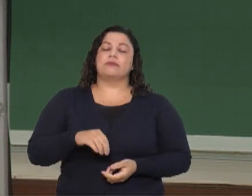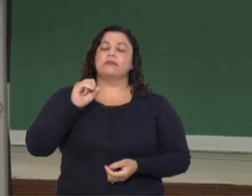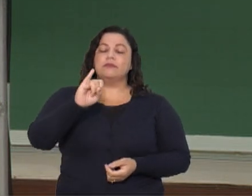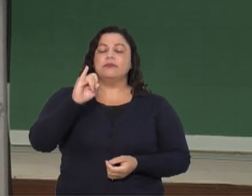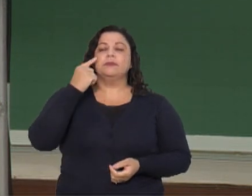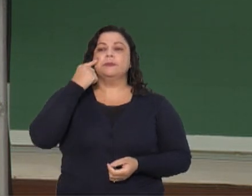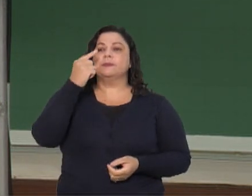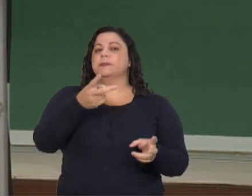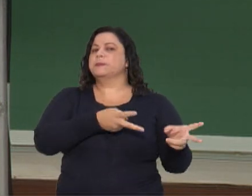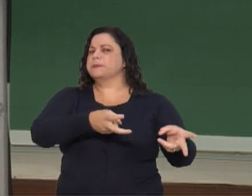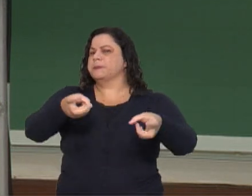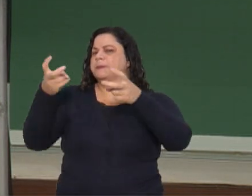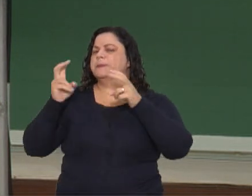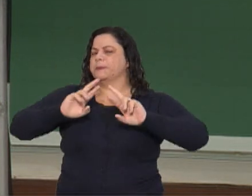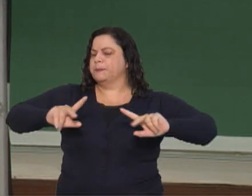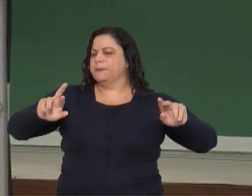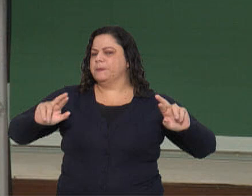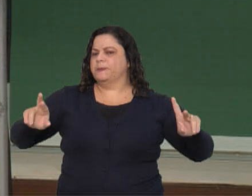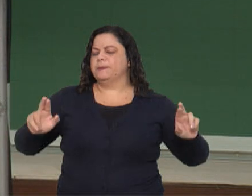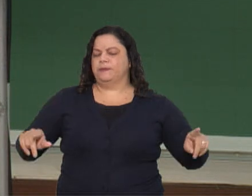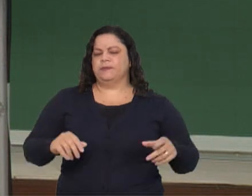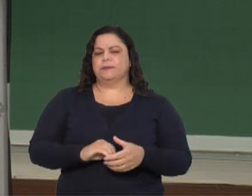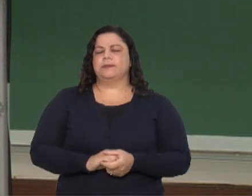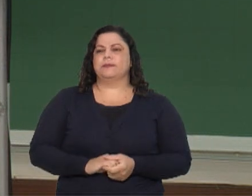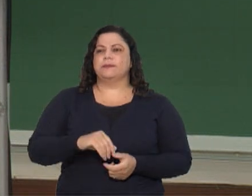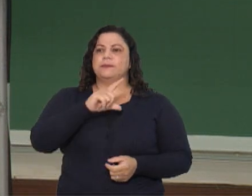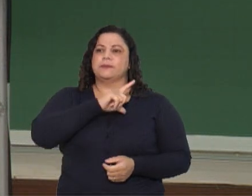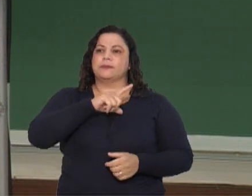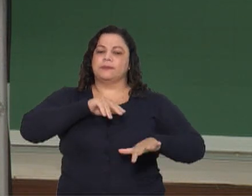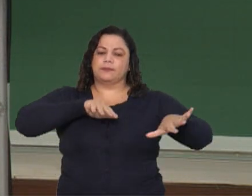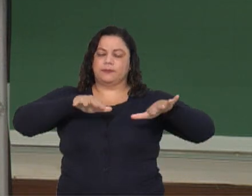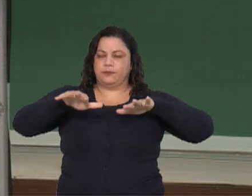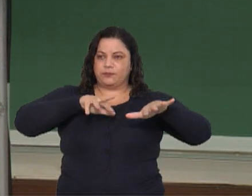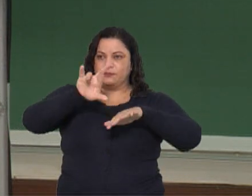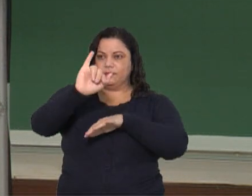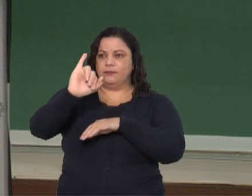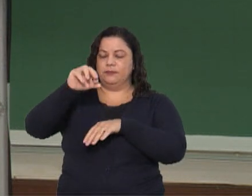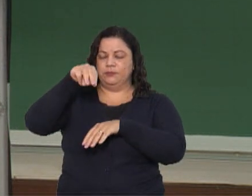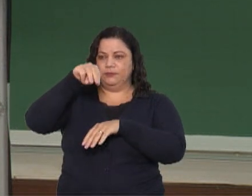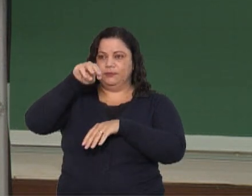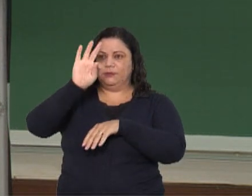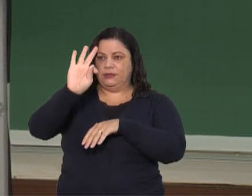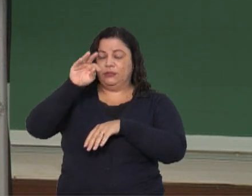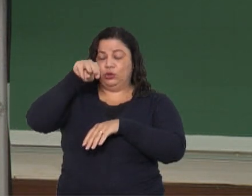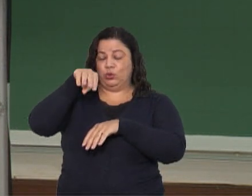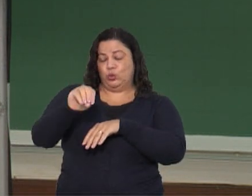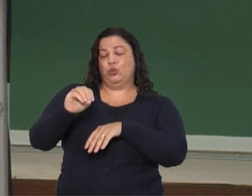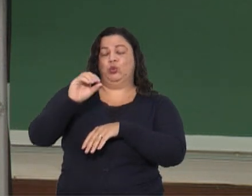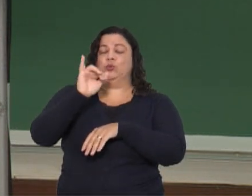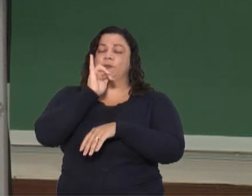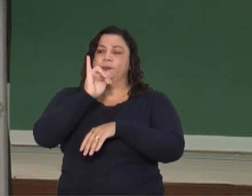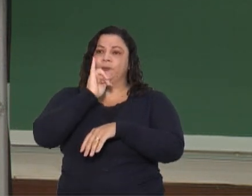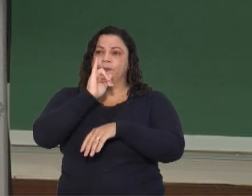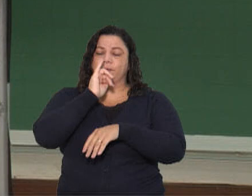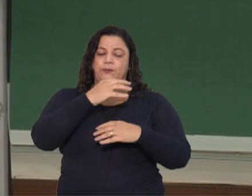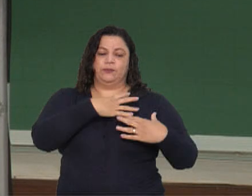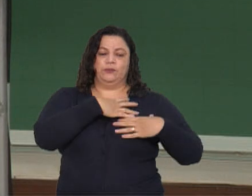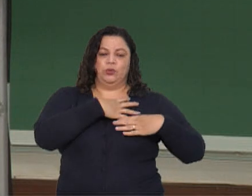diversas coisas no nosso cotidiano possuem ritmo. Por exemplo, a batida do nosso coração, ela tem um